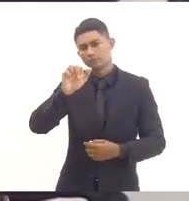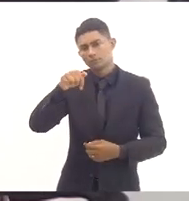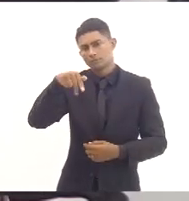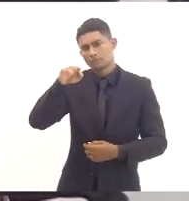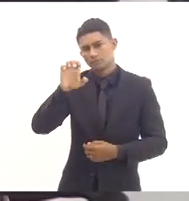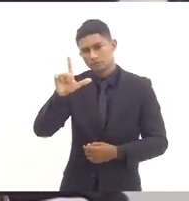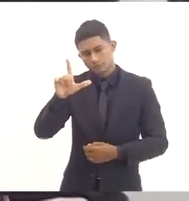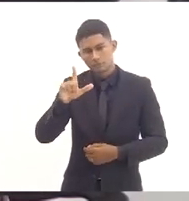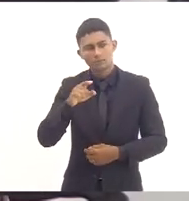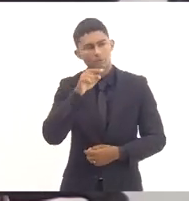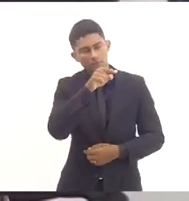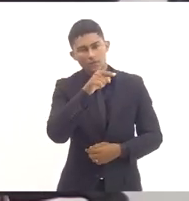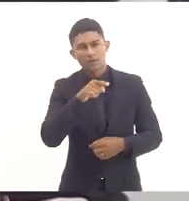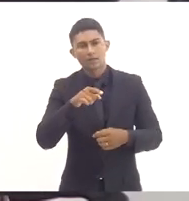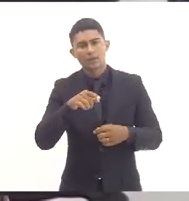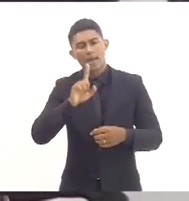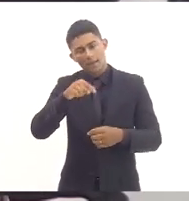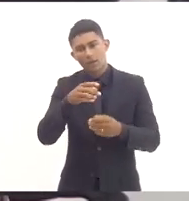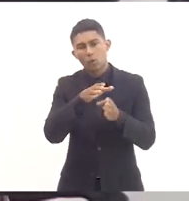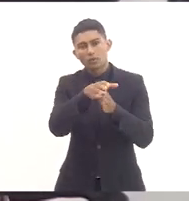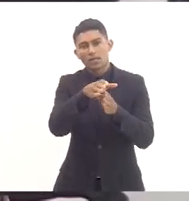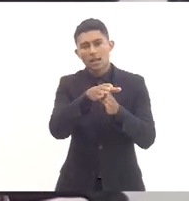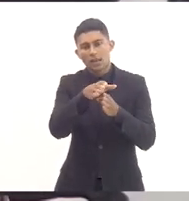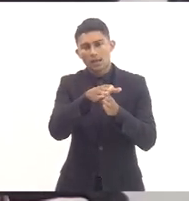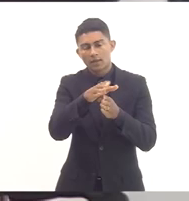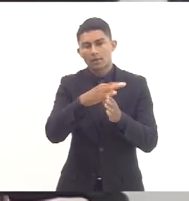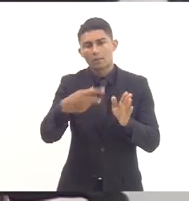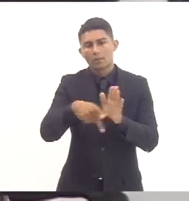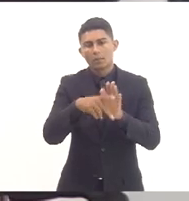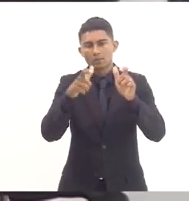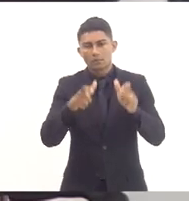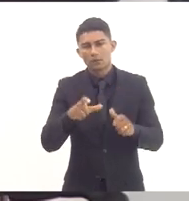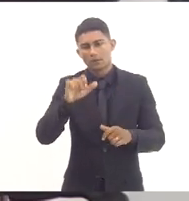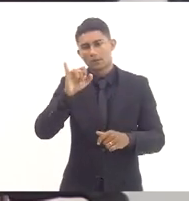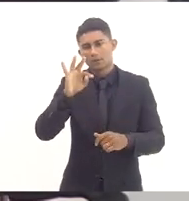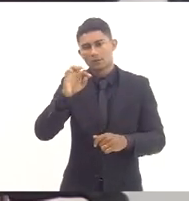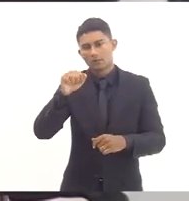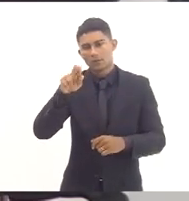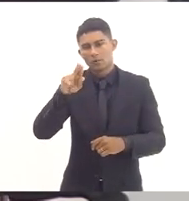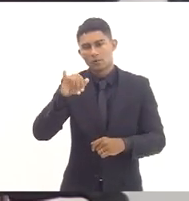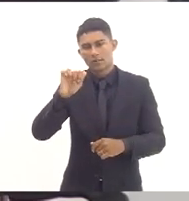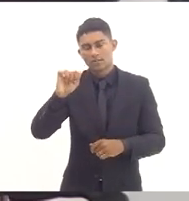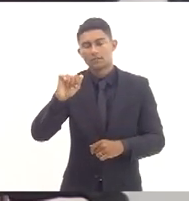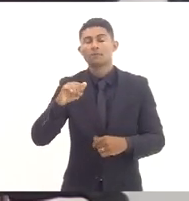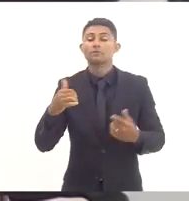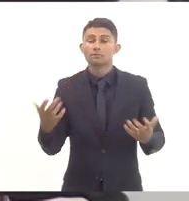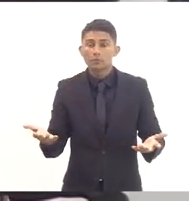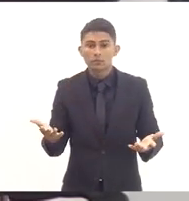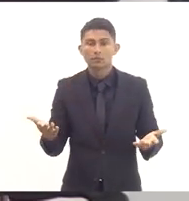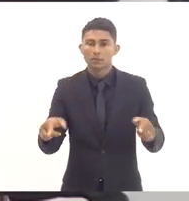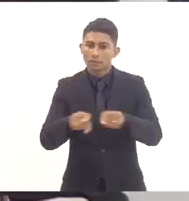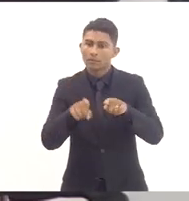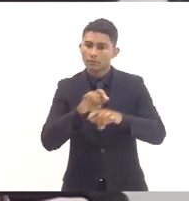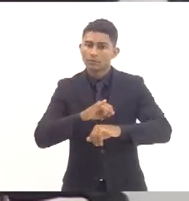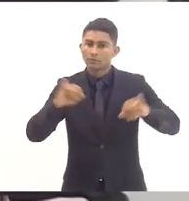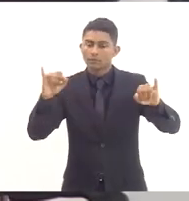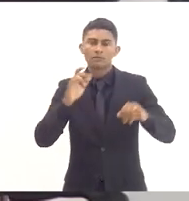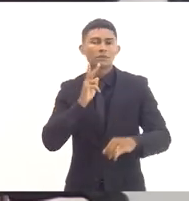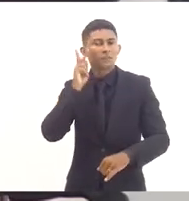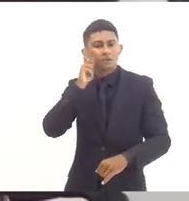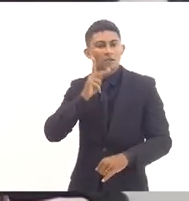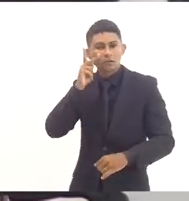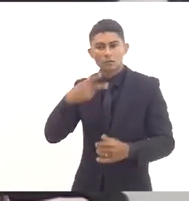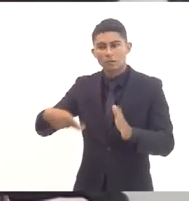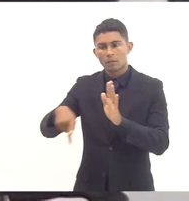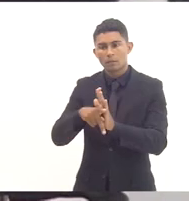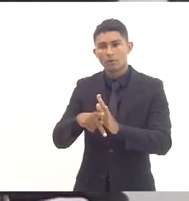Conselheiro Municipal da pessoa com deficiência de Itaguaí também quero anunciar também a presença do vereador do município de